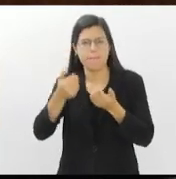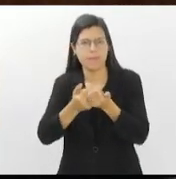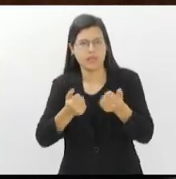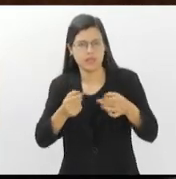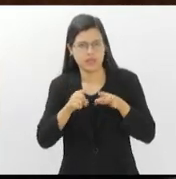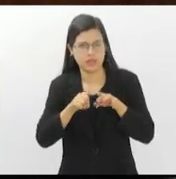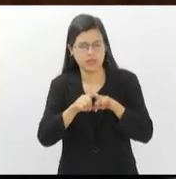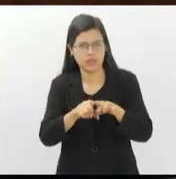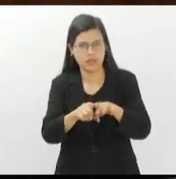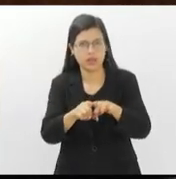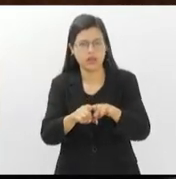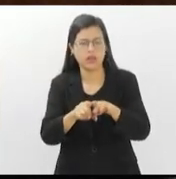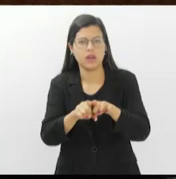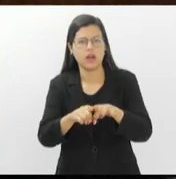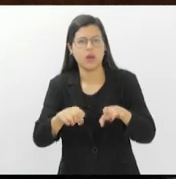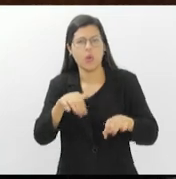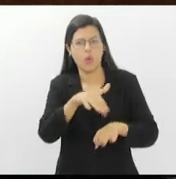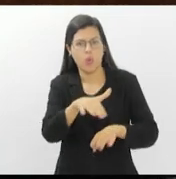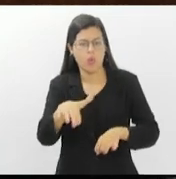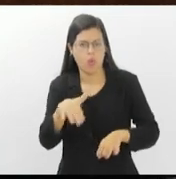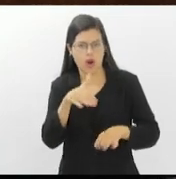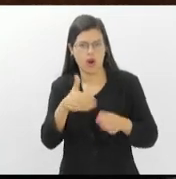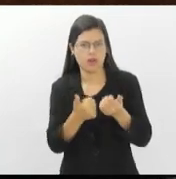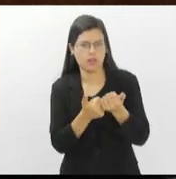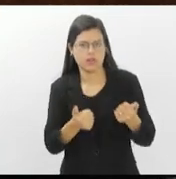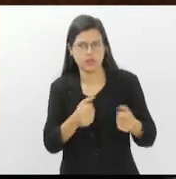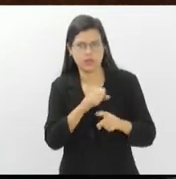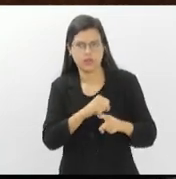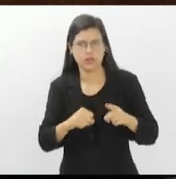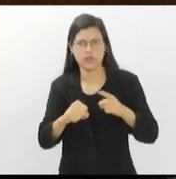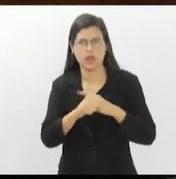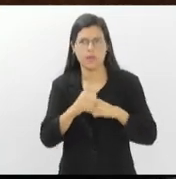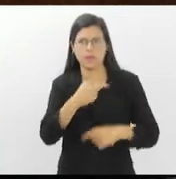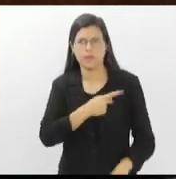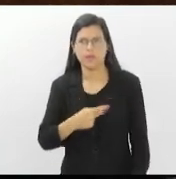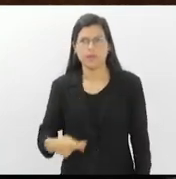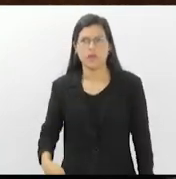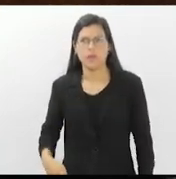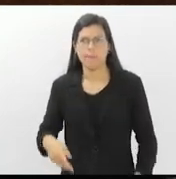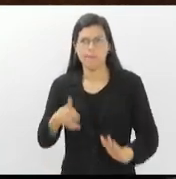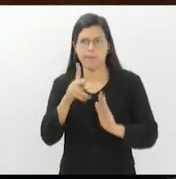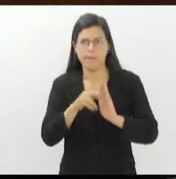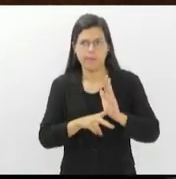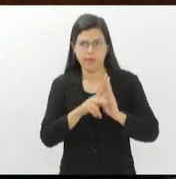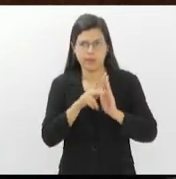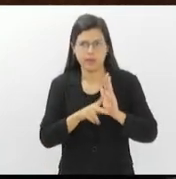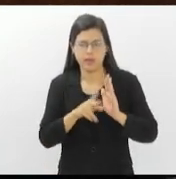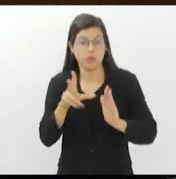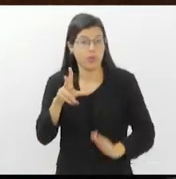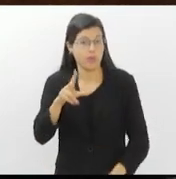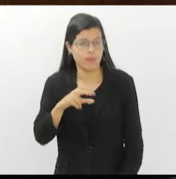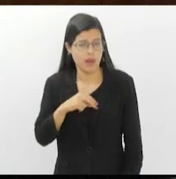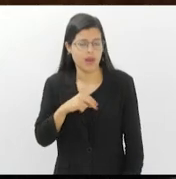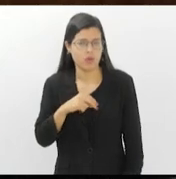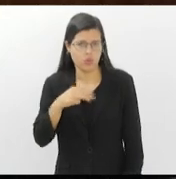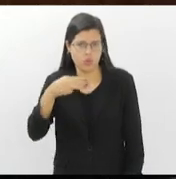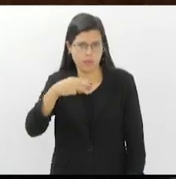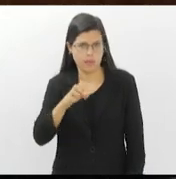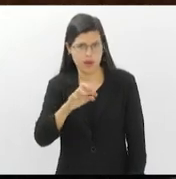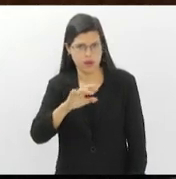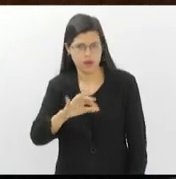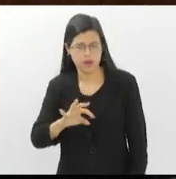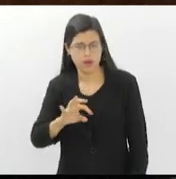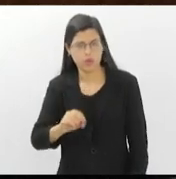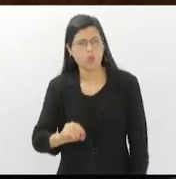com a rede pública de assistência social. Senhora presidente, projeto no mérito é